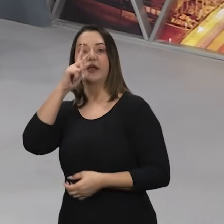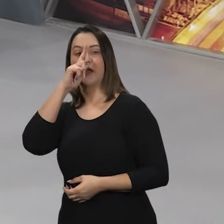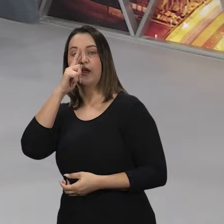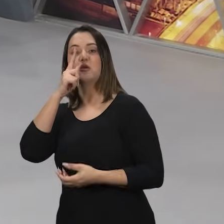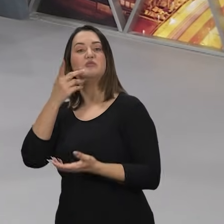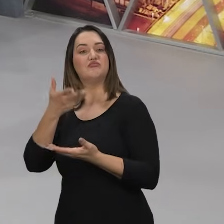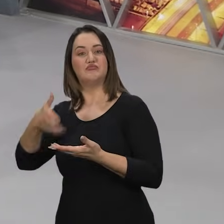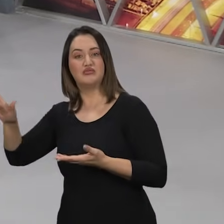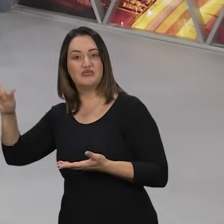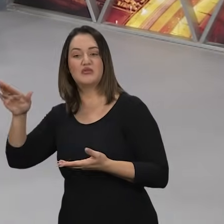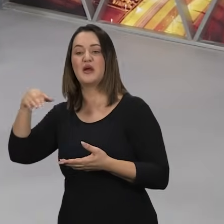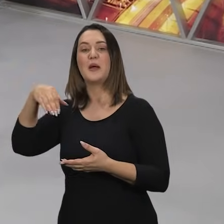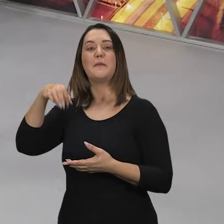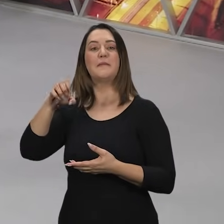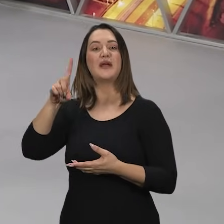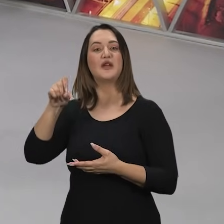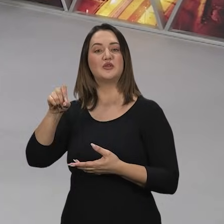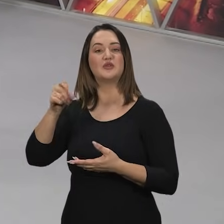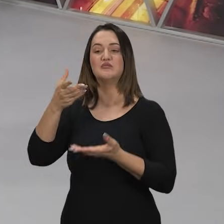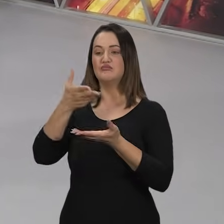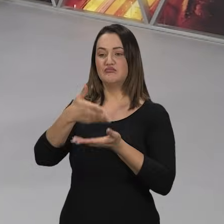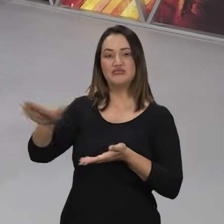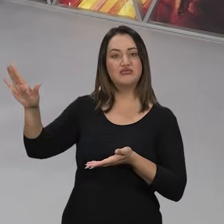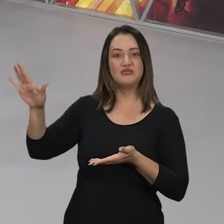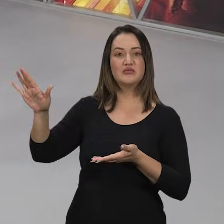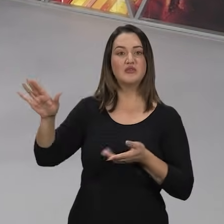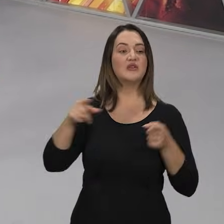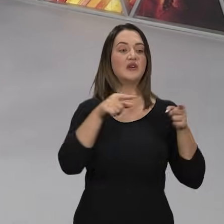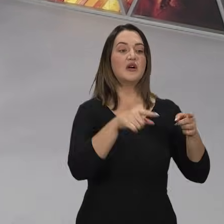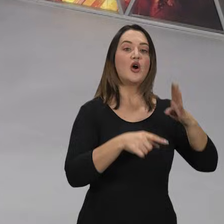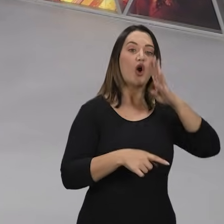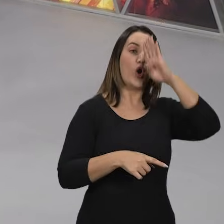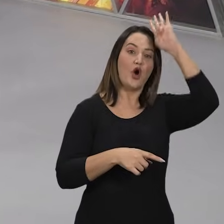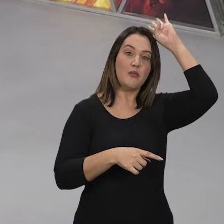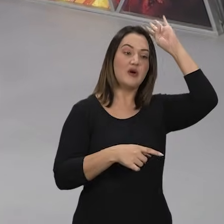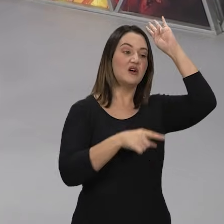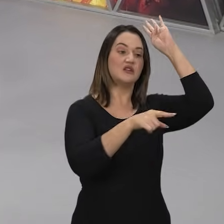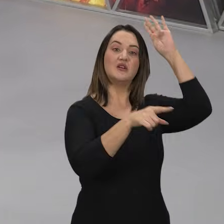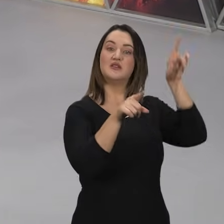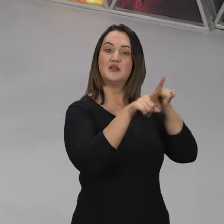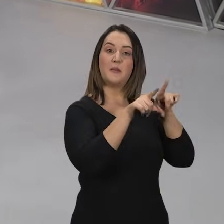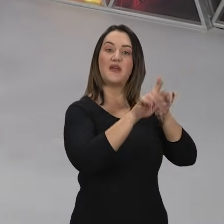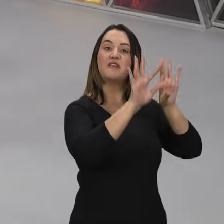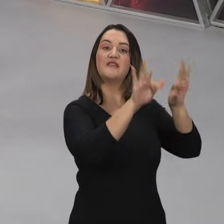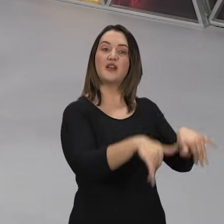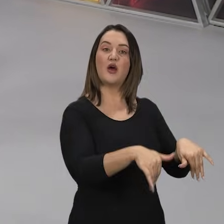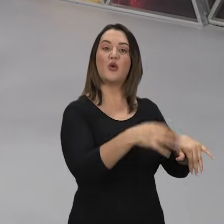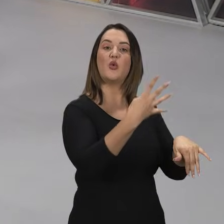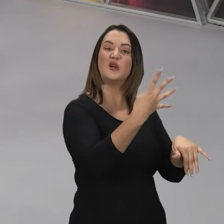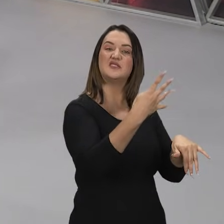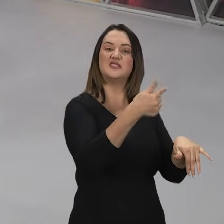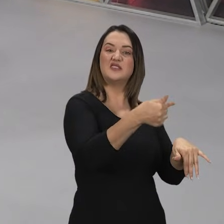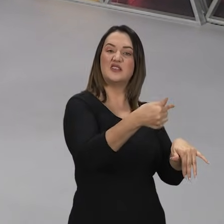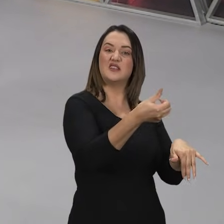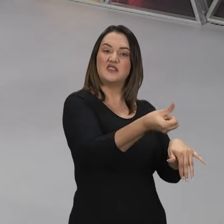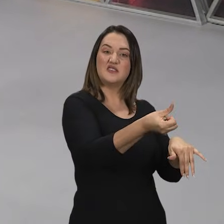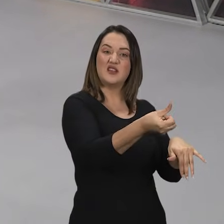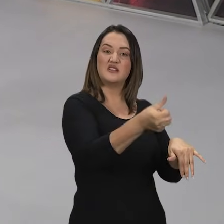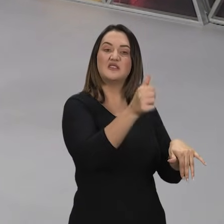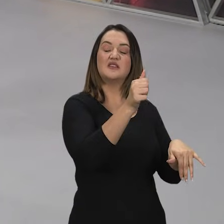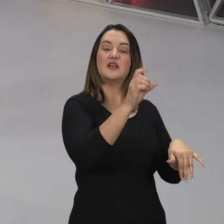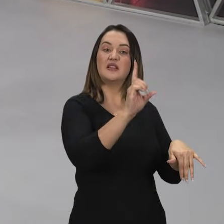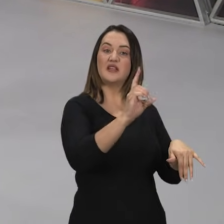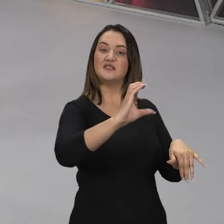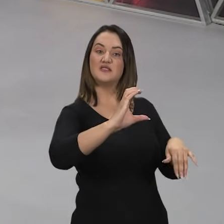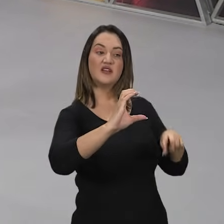o Império Medo-Persa também passou, e o Império Romano também passou. O Império Romano terminou no ano